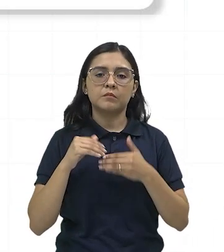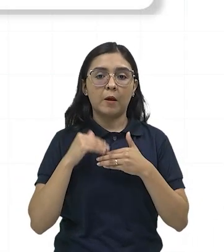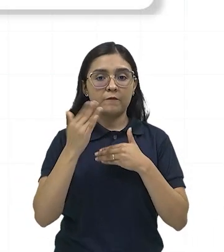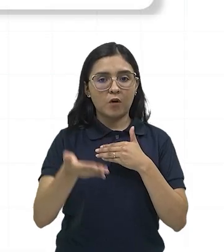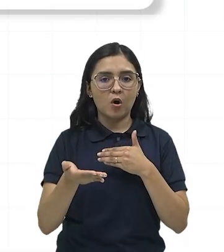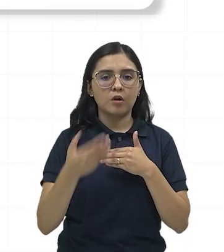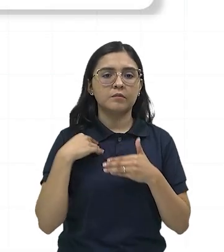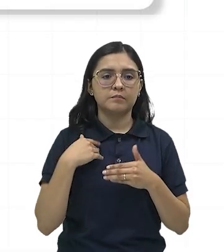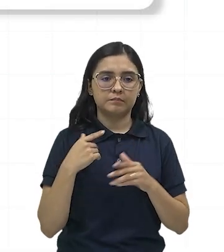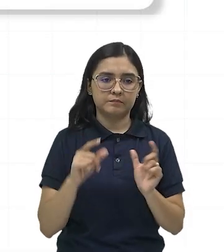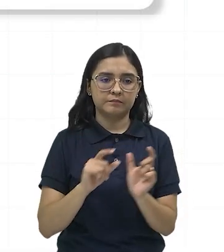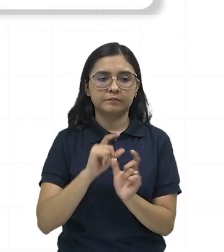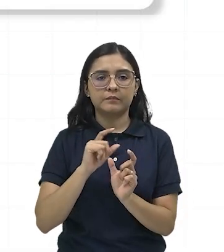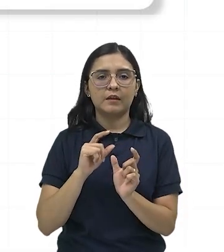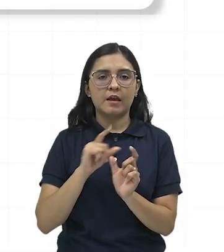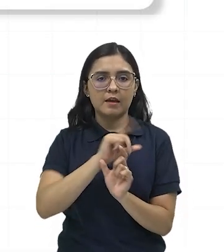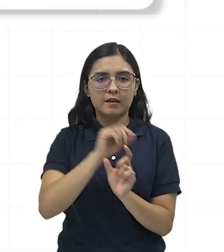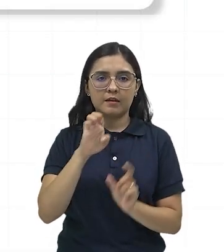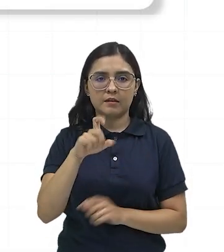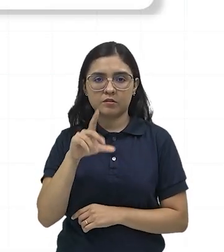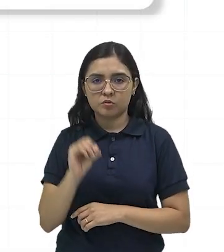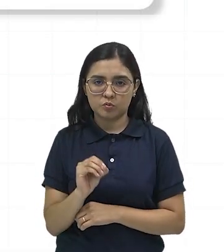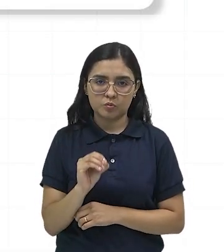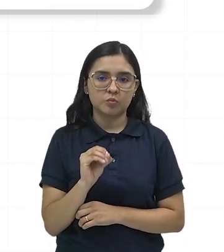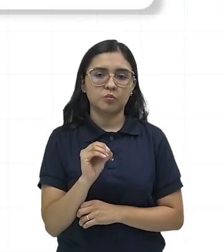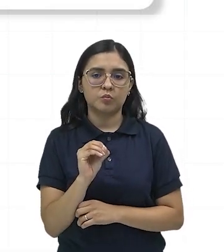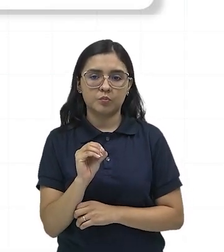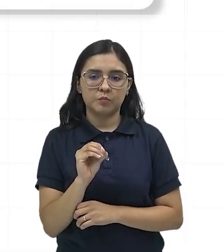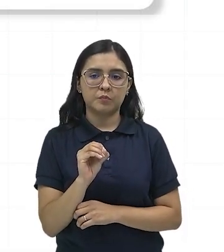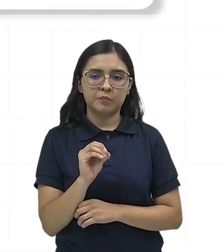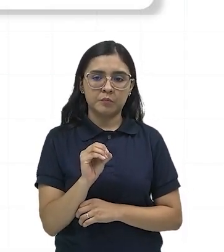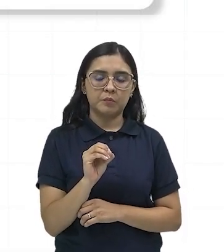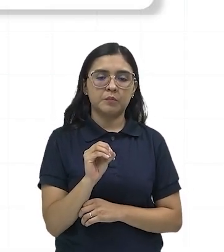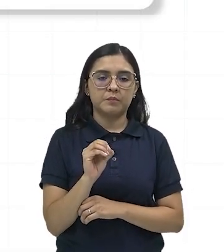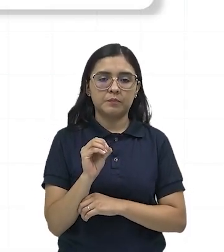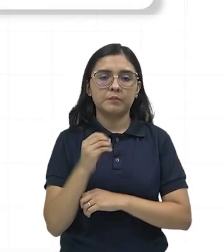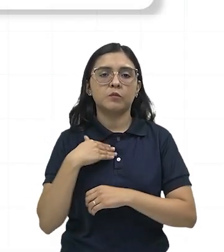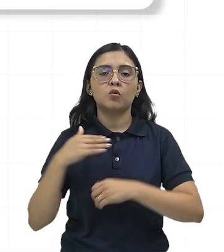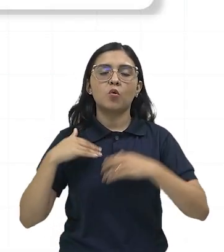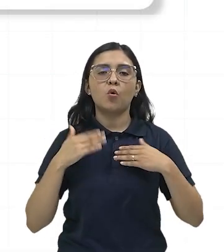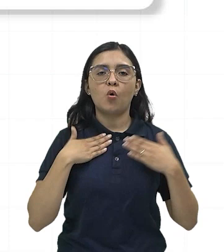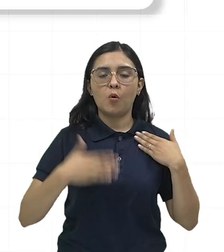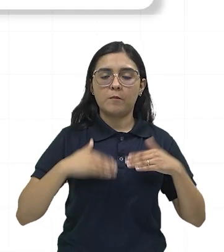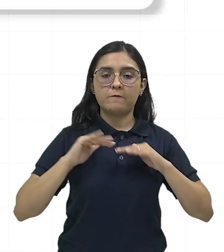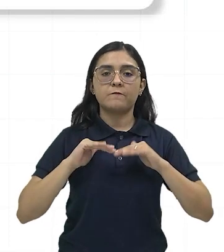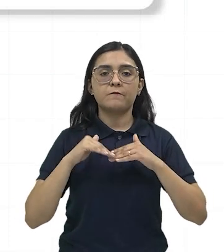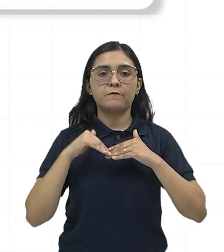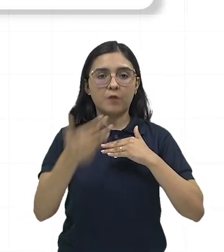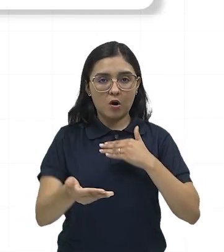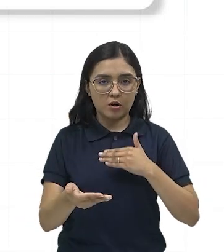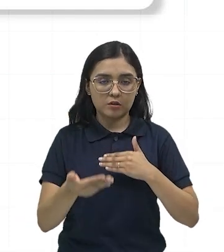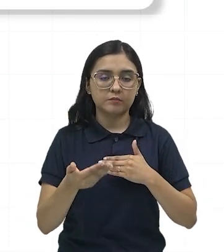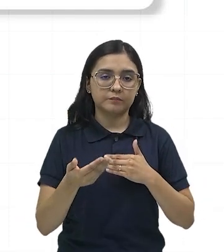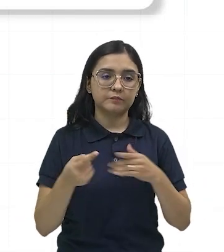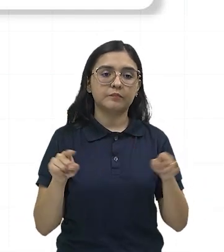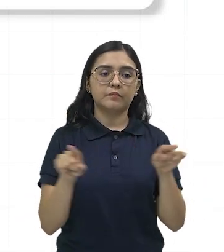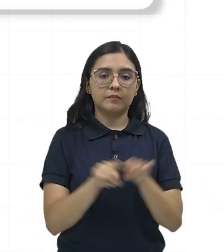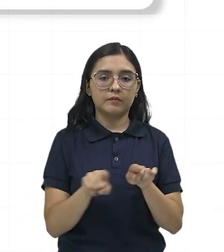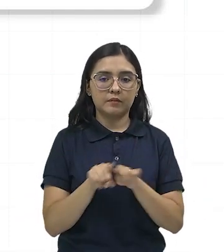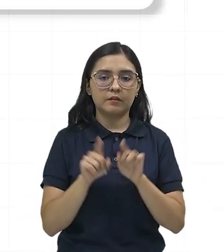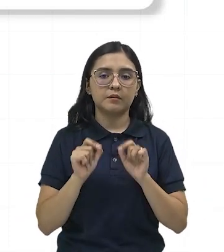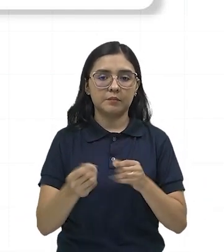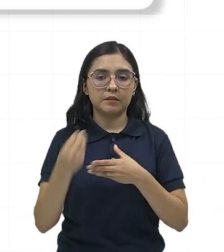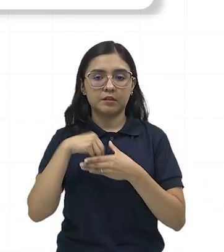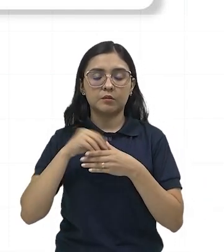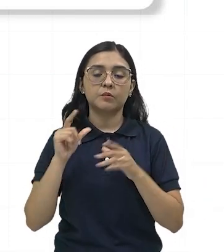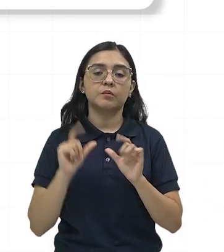Olha aí o prefixo exo, secretam seus produtos para fora do corpo, né? Ou em cavidades